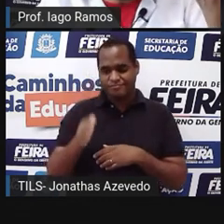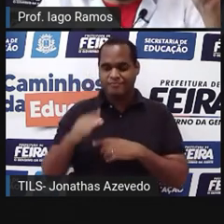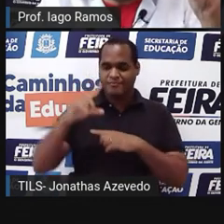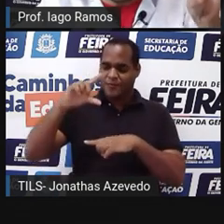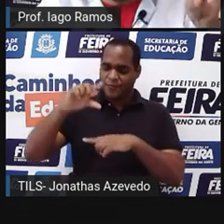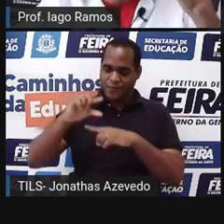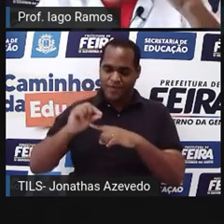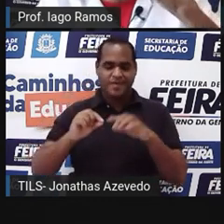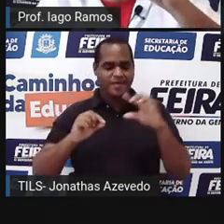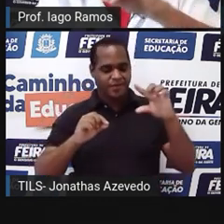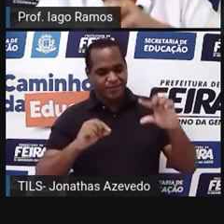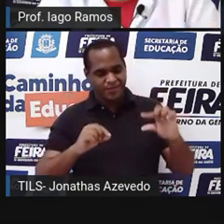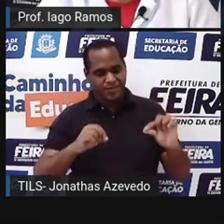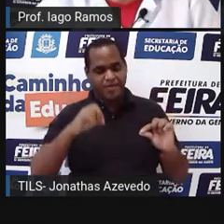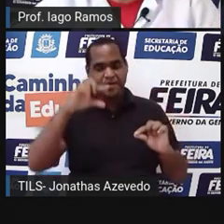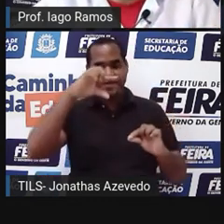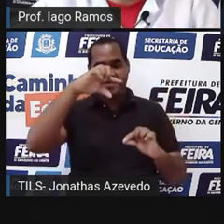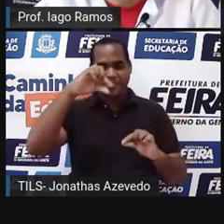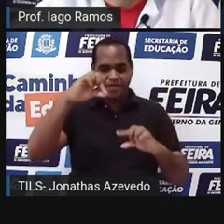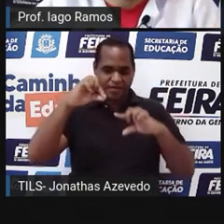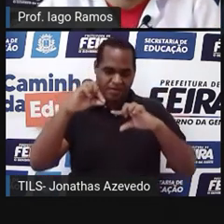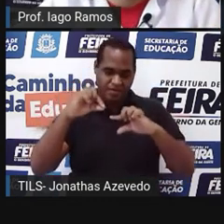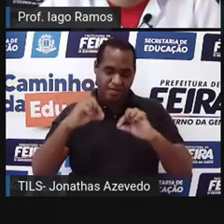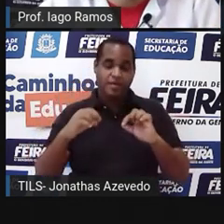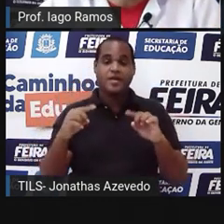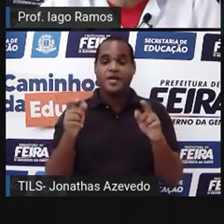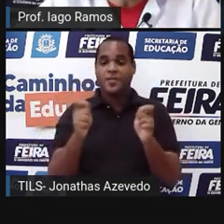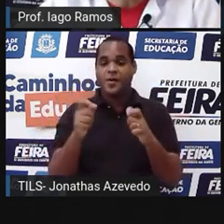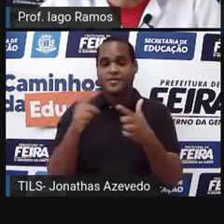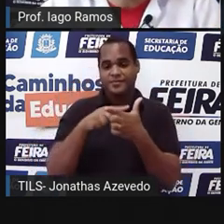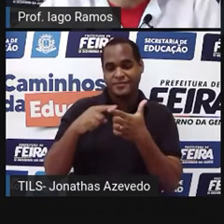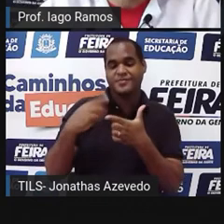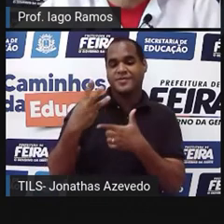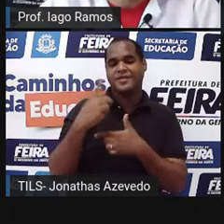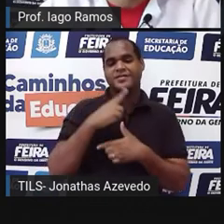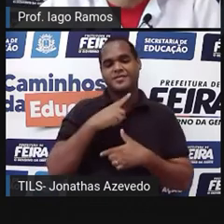reduzindo todos dividindo por 3. Certo?